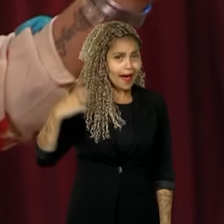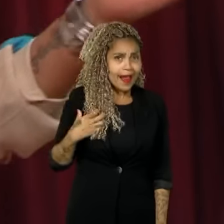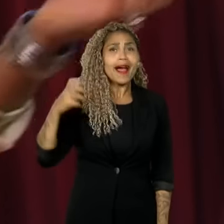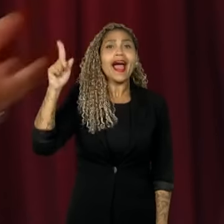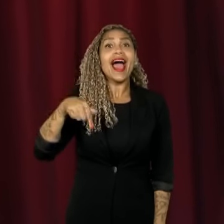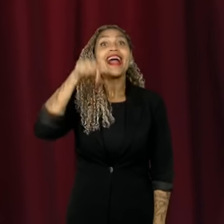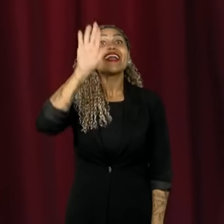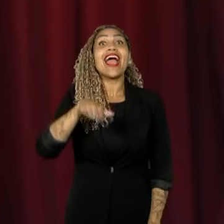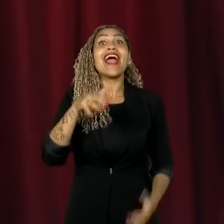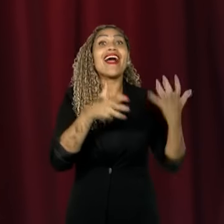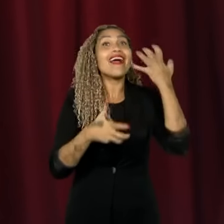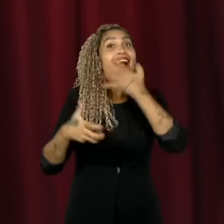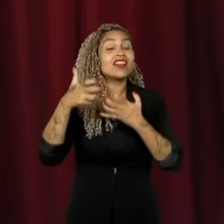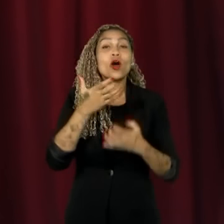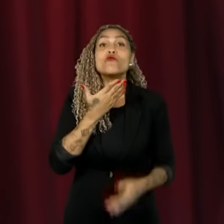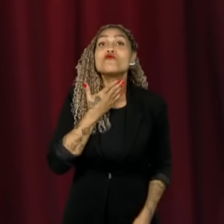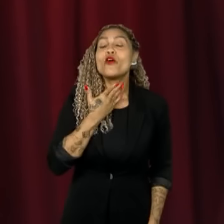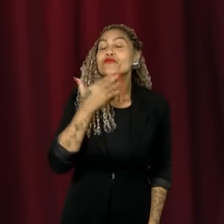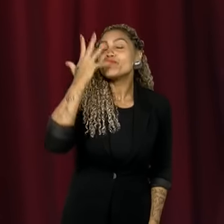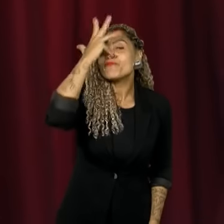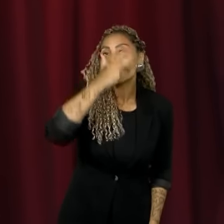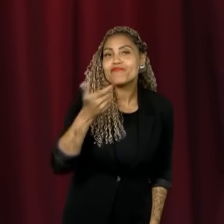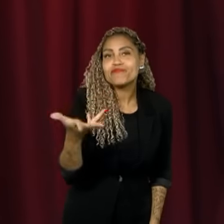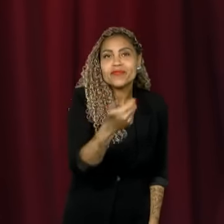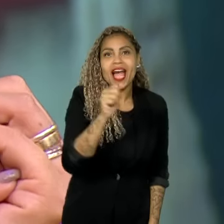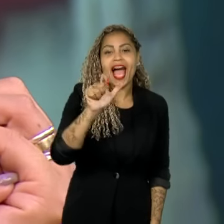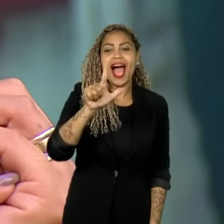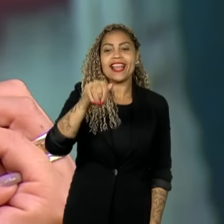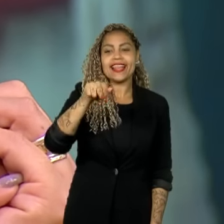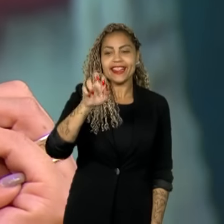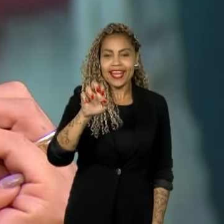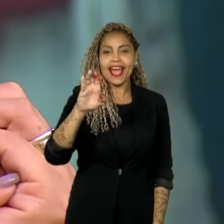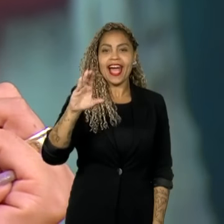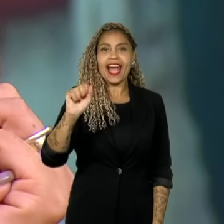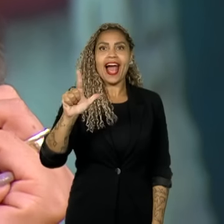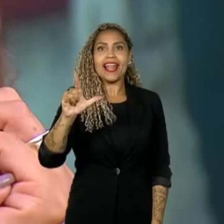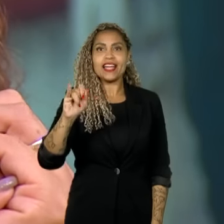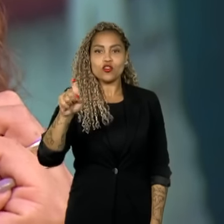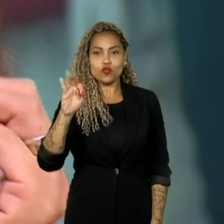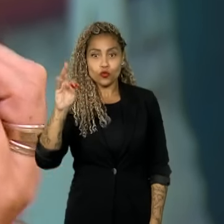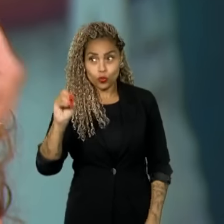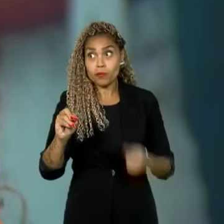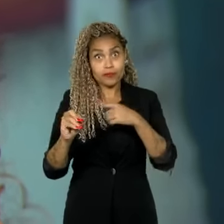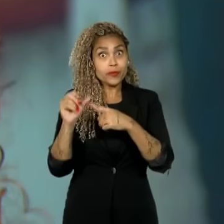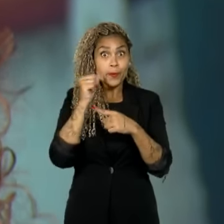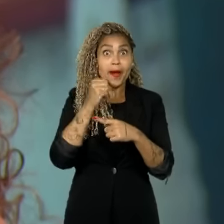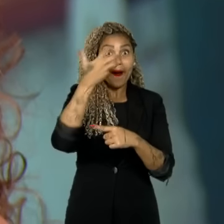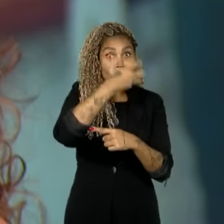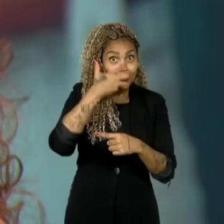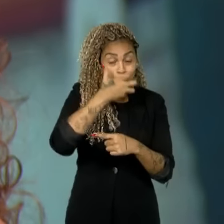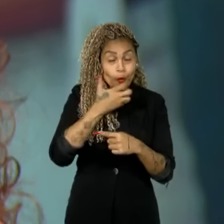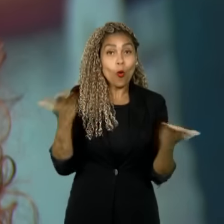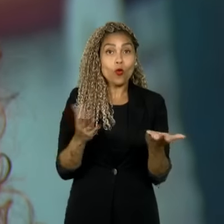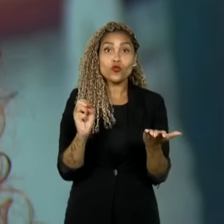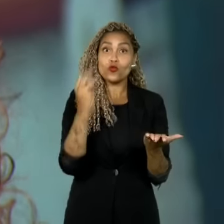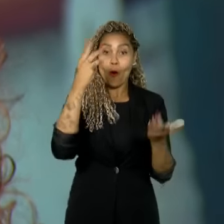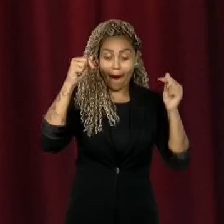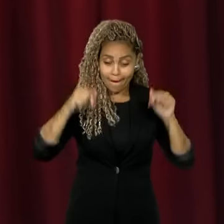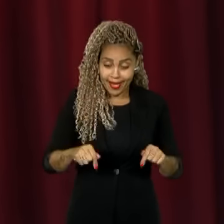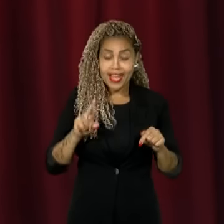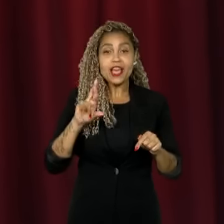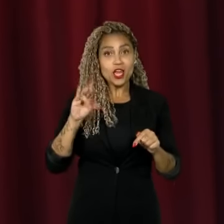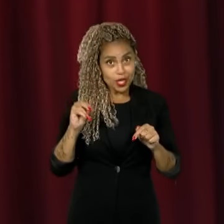escutamos aqui, maravilhosa e linda, de Aline Calisto, cantora que hoje faz um show aqui no Rio com o repertório de Clara Nunes.